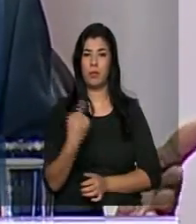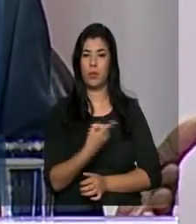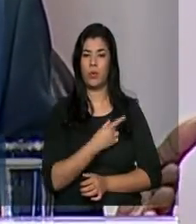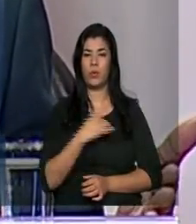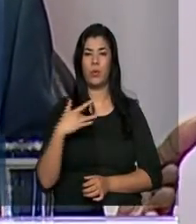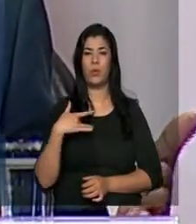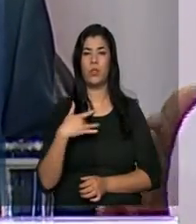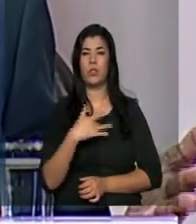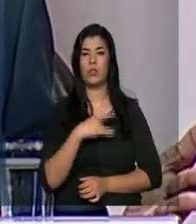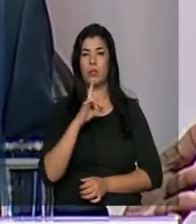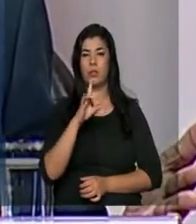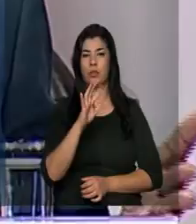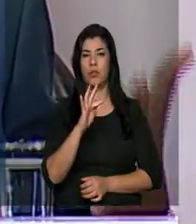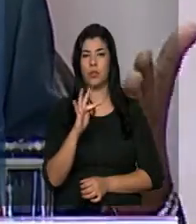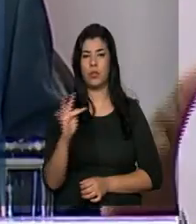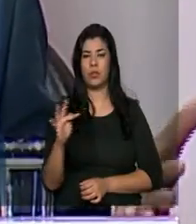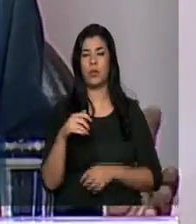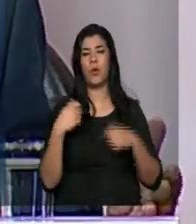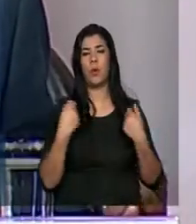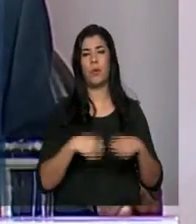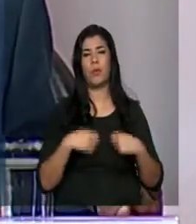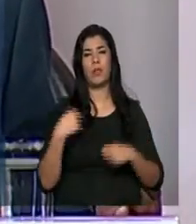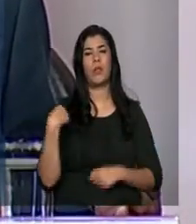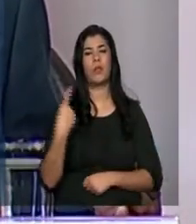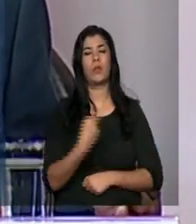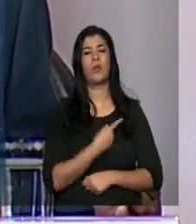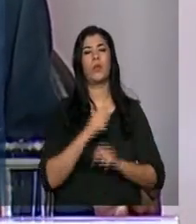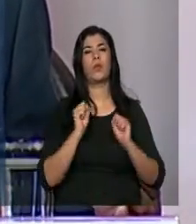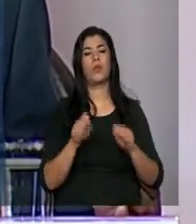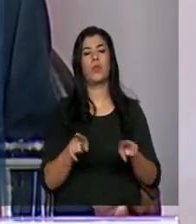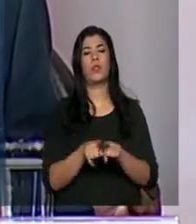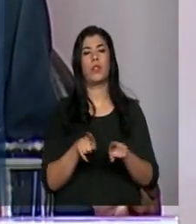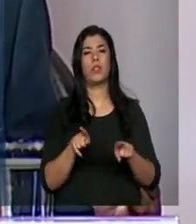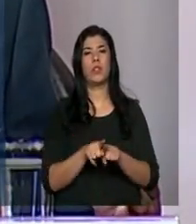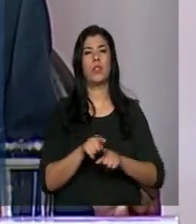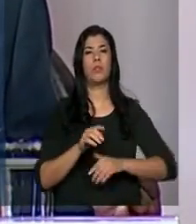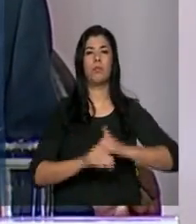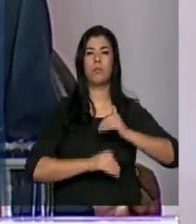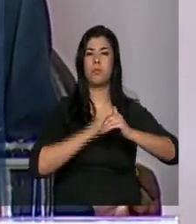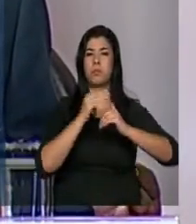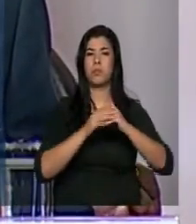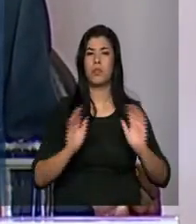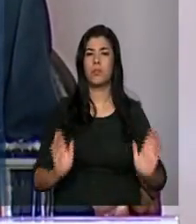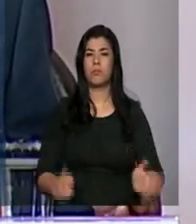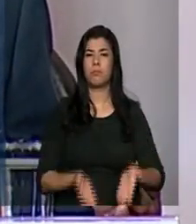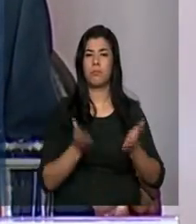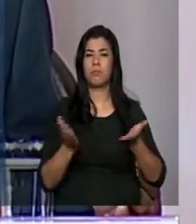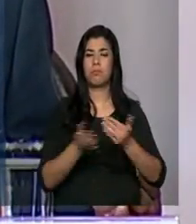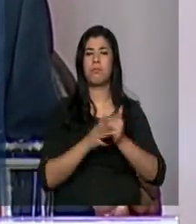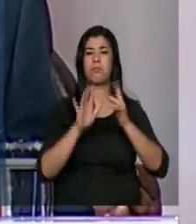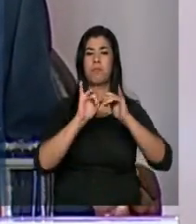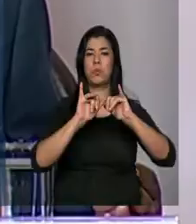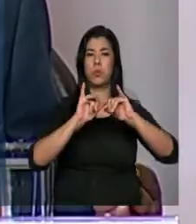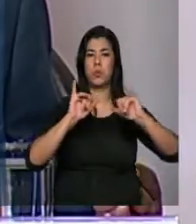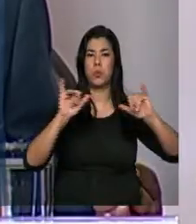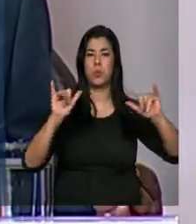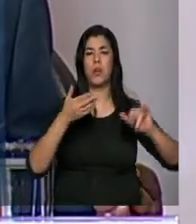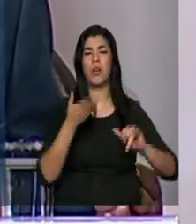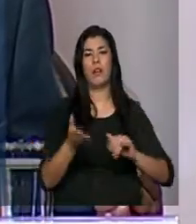ajudar no que precisar, no que nós podemos, para levar adiante toda